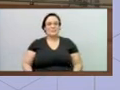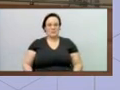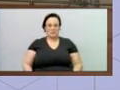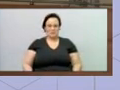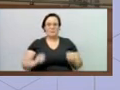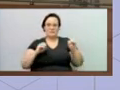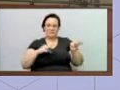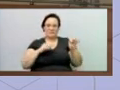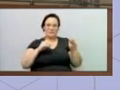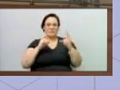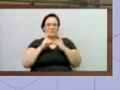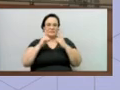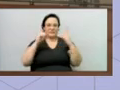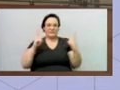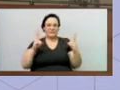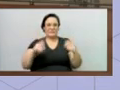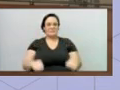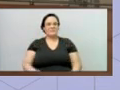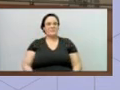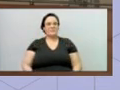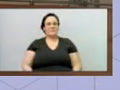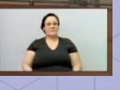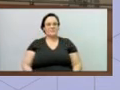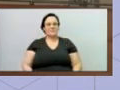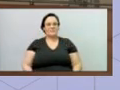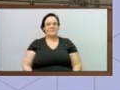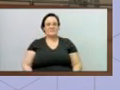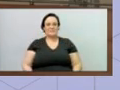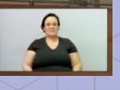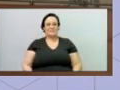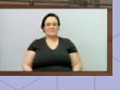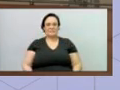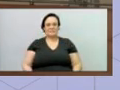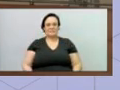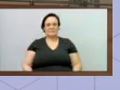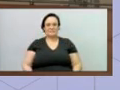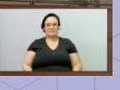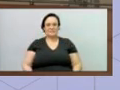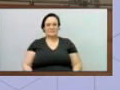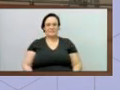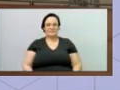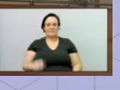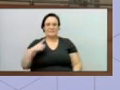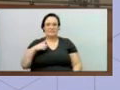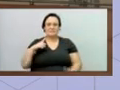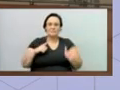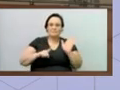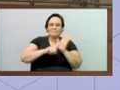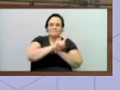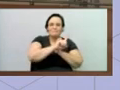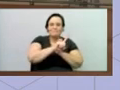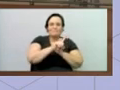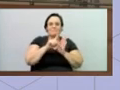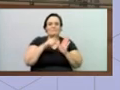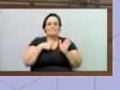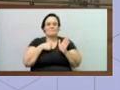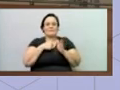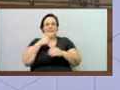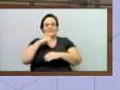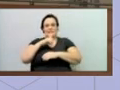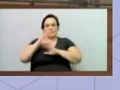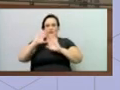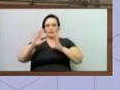virtual volante é a gente acabou até o segurei uma pergunta a Miguel por causa do tempo já estamos com convidado também fora